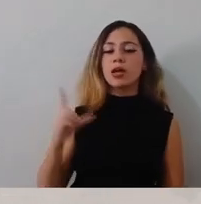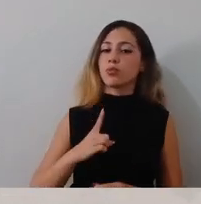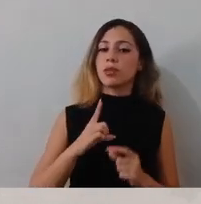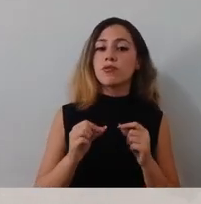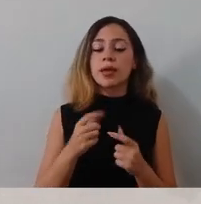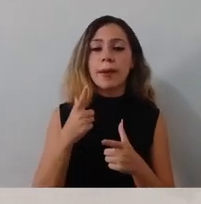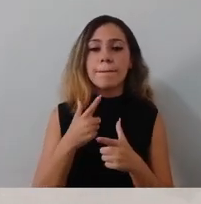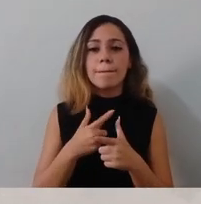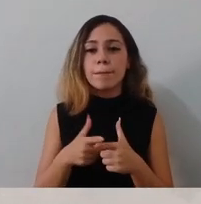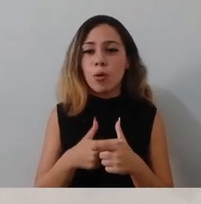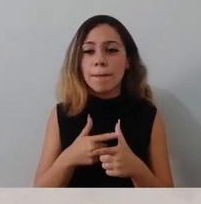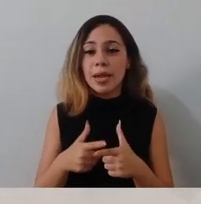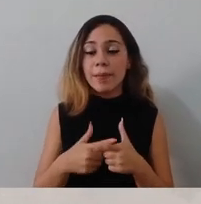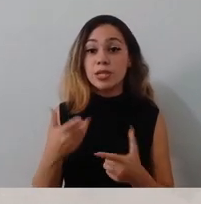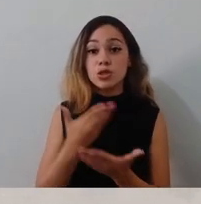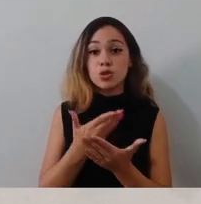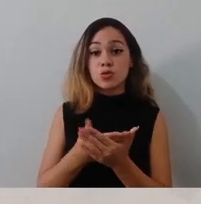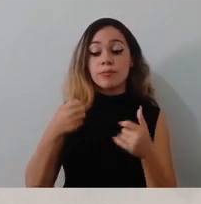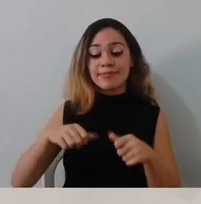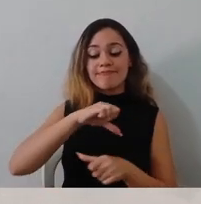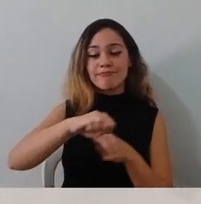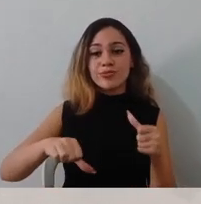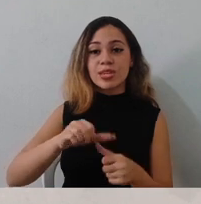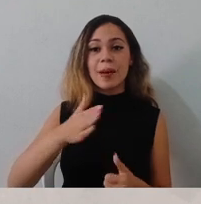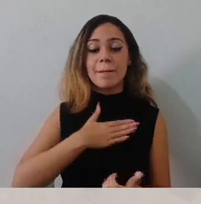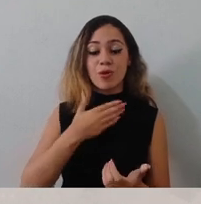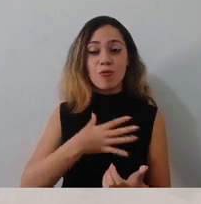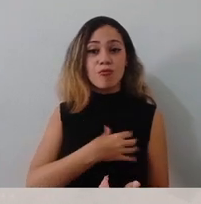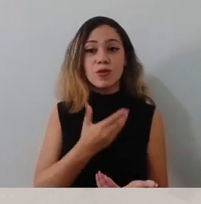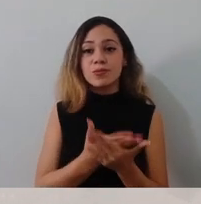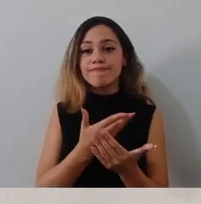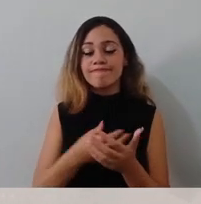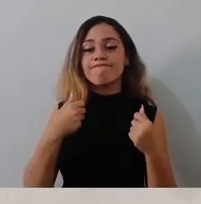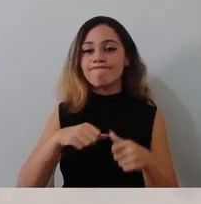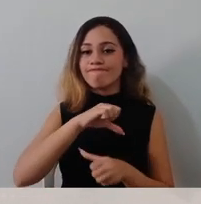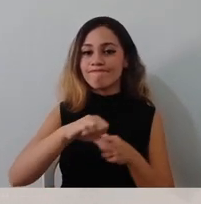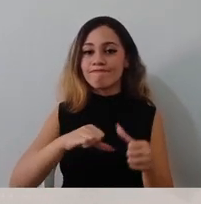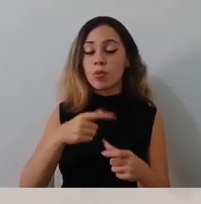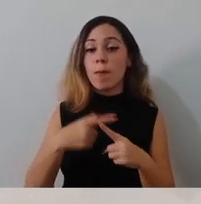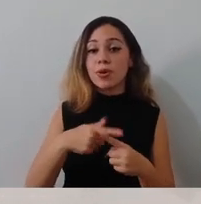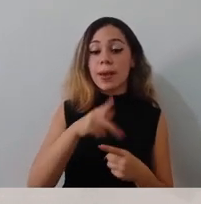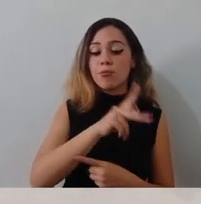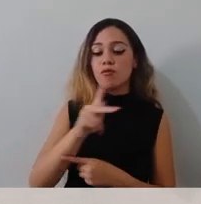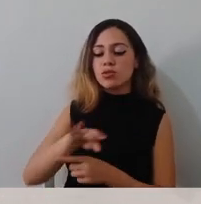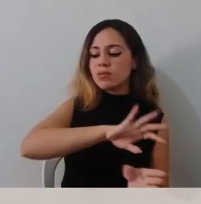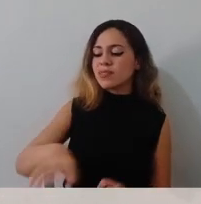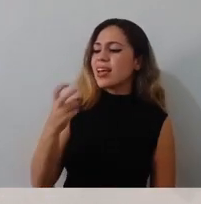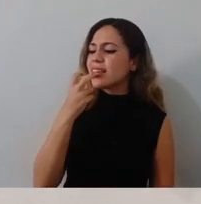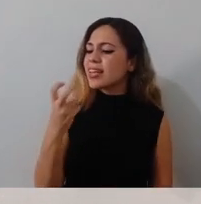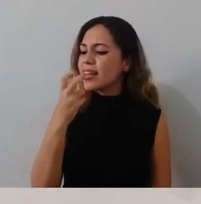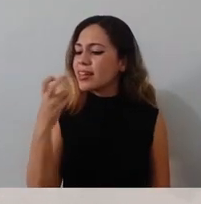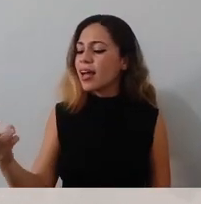passado eu tive problemas, eu tive que trocar o meu filho de escola. Nossa. Porque a professora estava tirando ele de